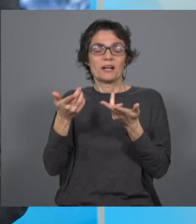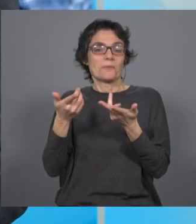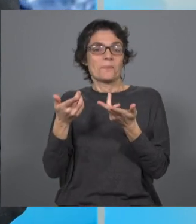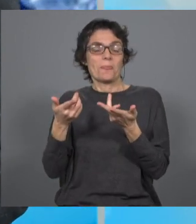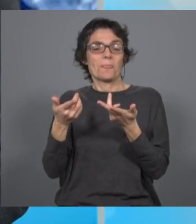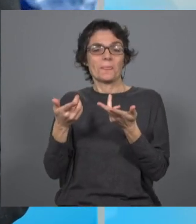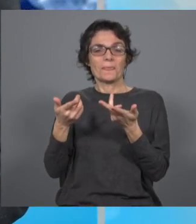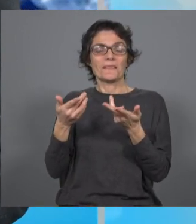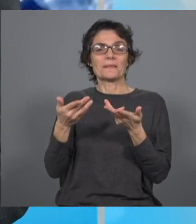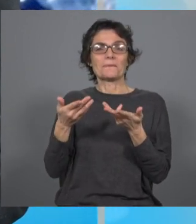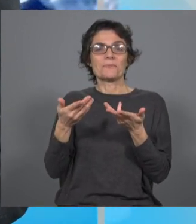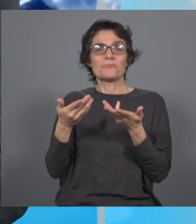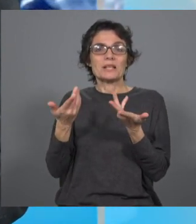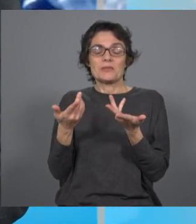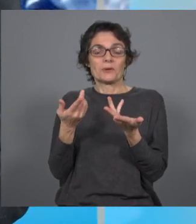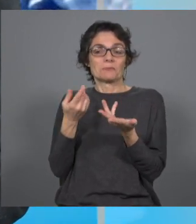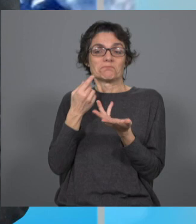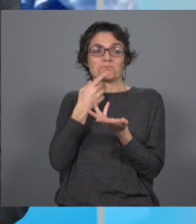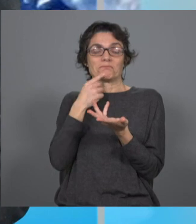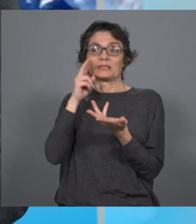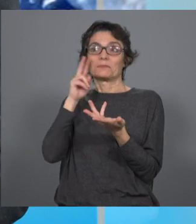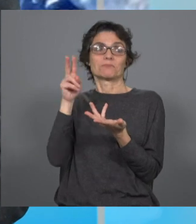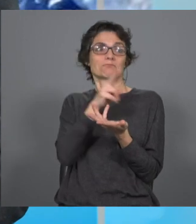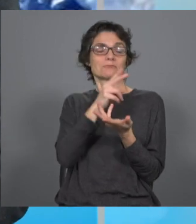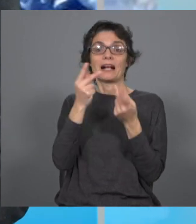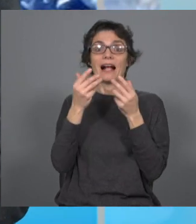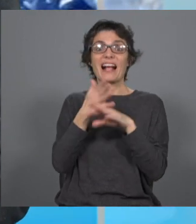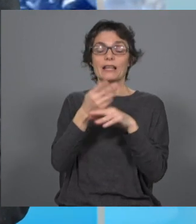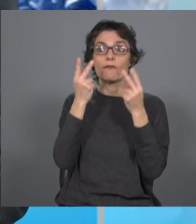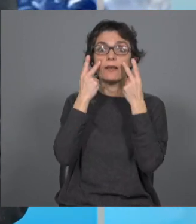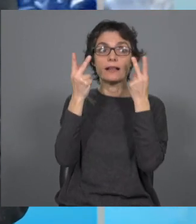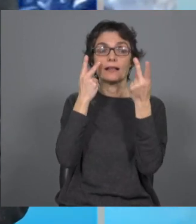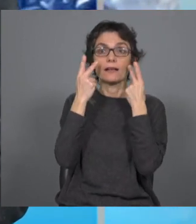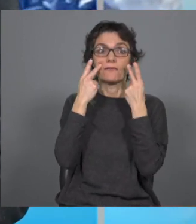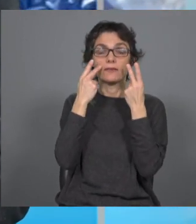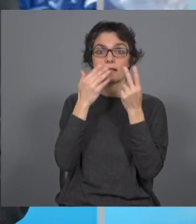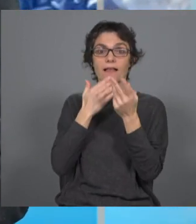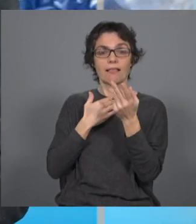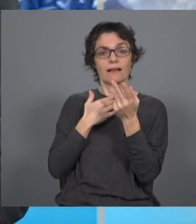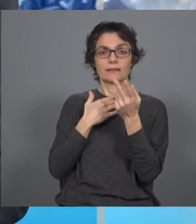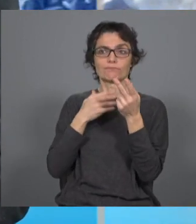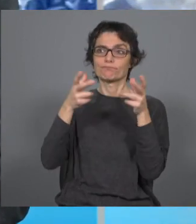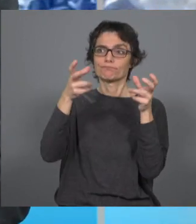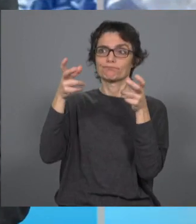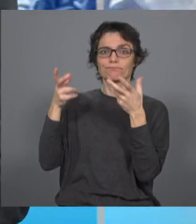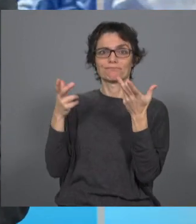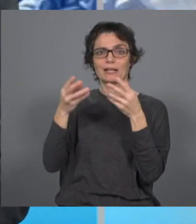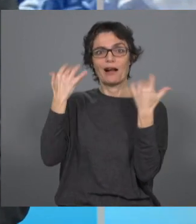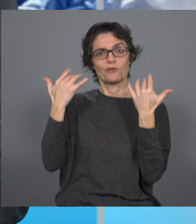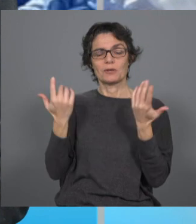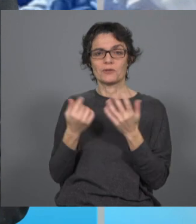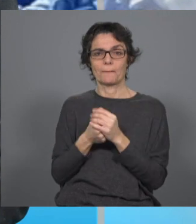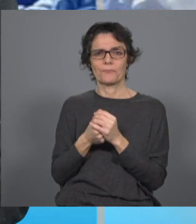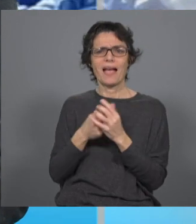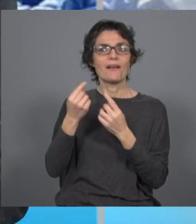tudo apenas com o olhar. Provavelmente, em alguns casos, não olhávamos nos olhos